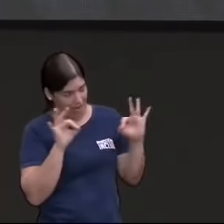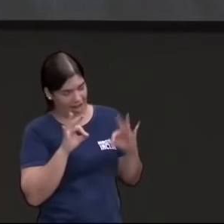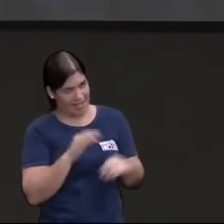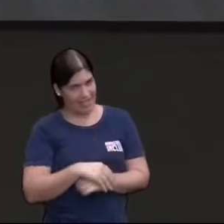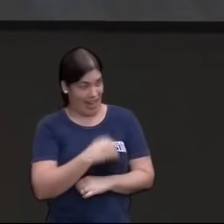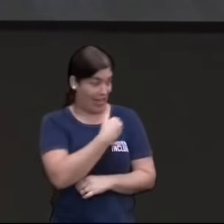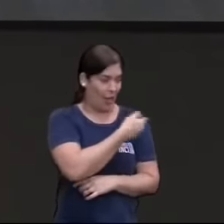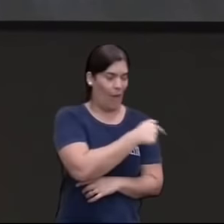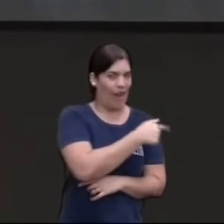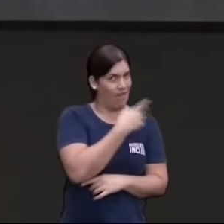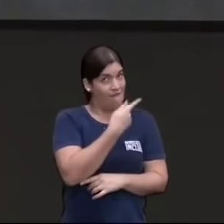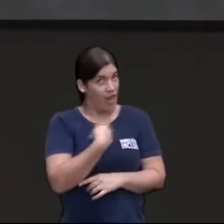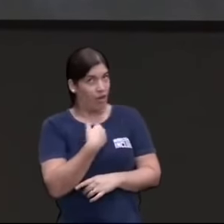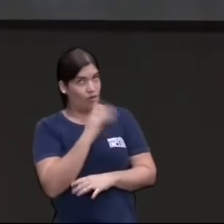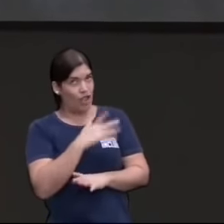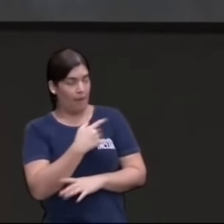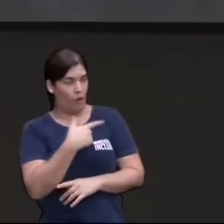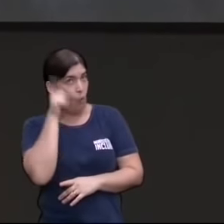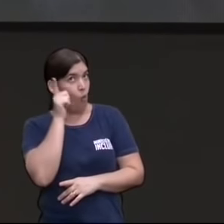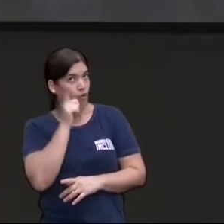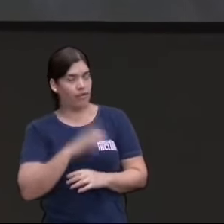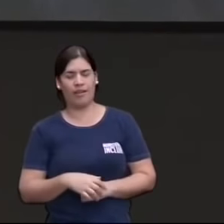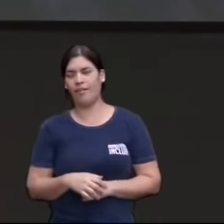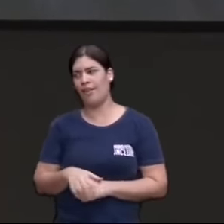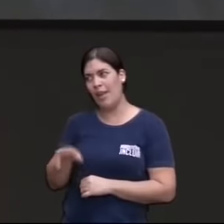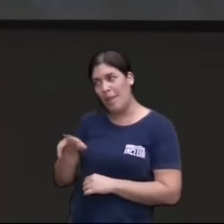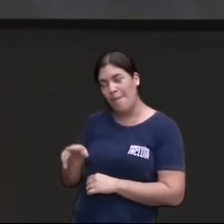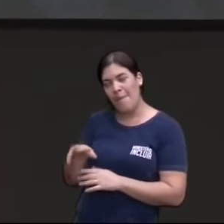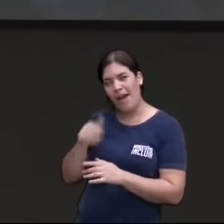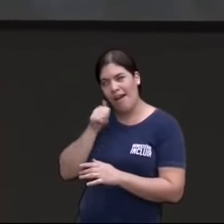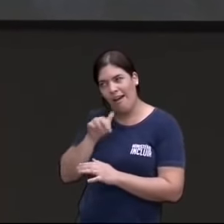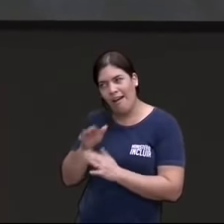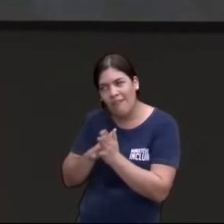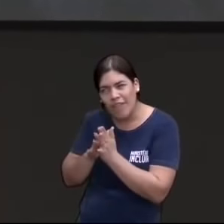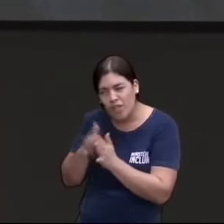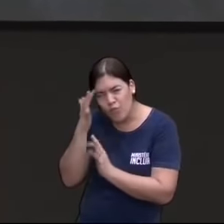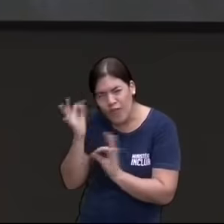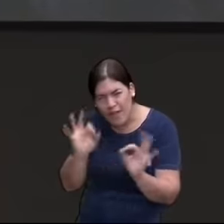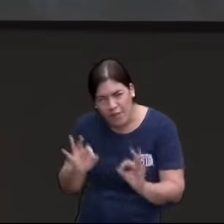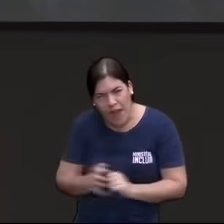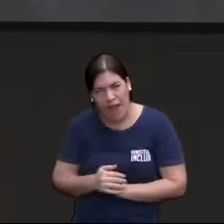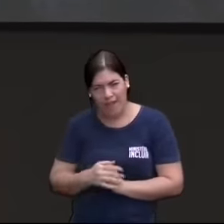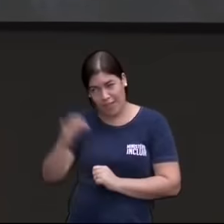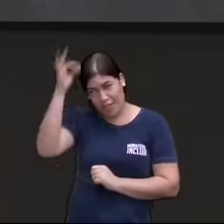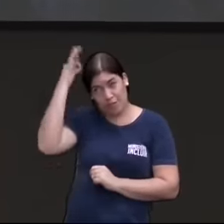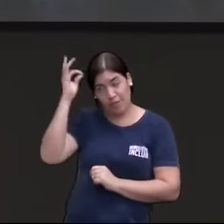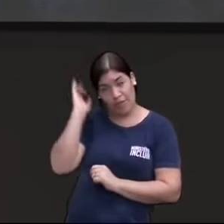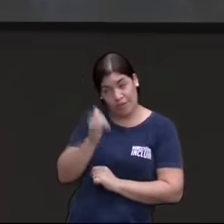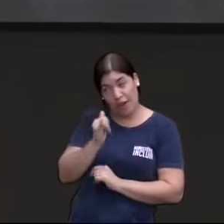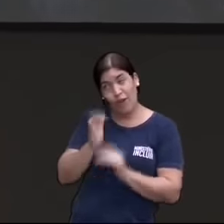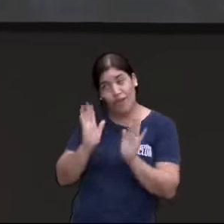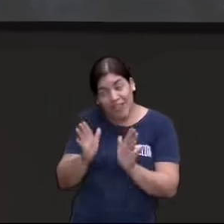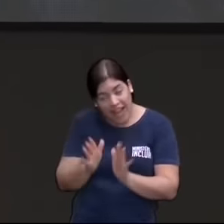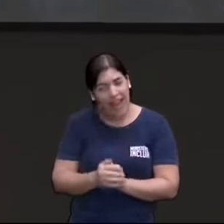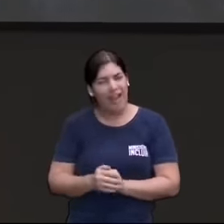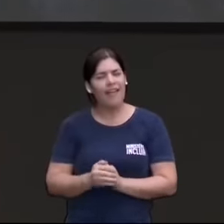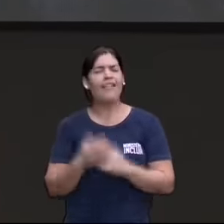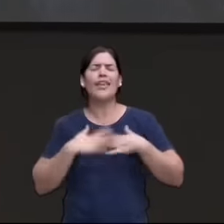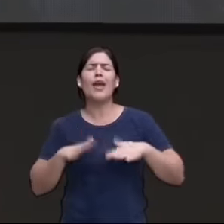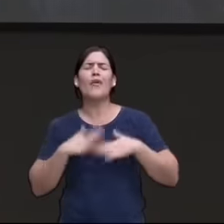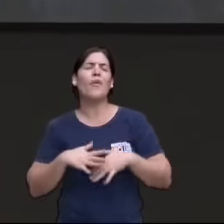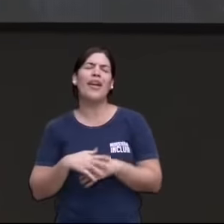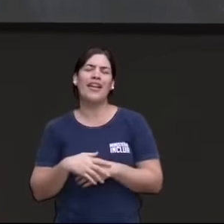Irmã, finge que não está entendendo. Finge que tu não compreendeu que o Espírito Santo já está falando com ele. Fica